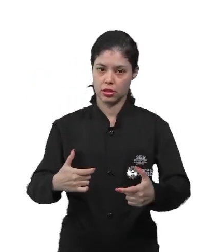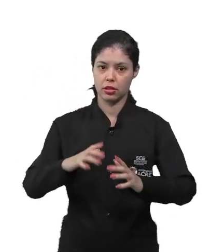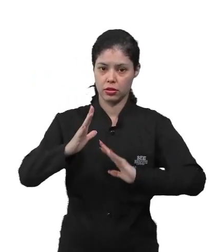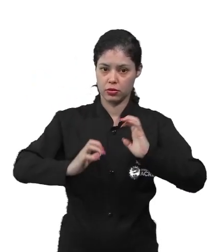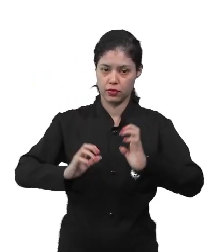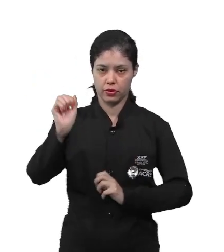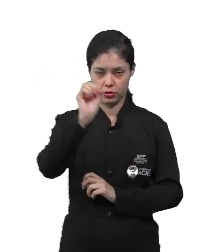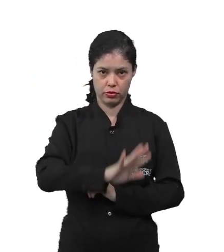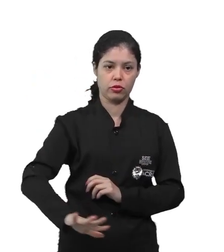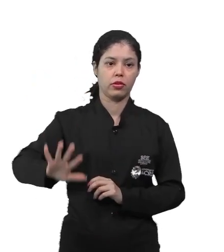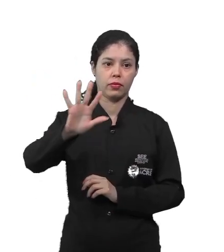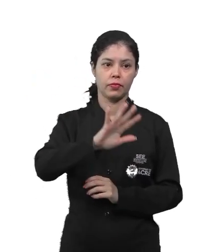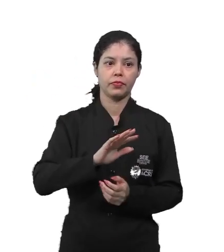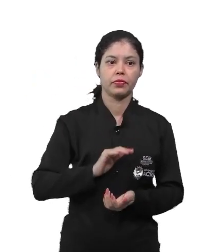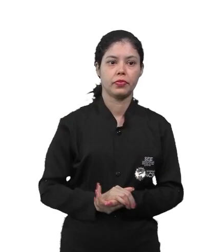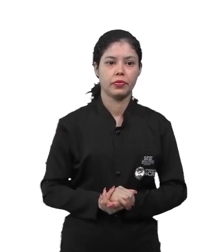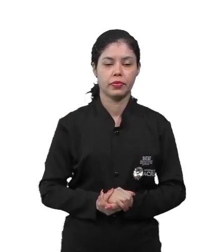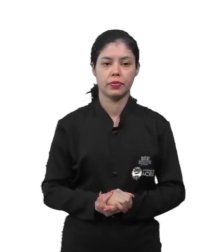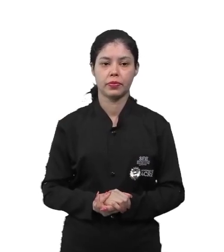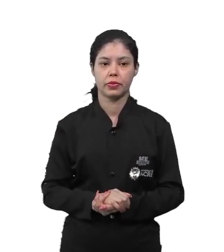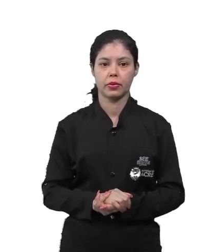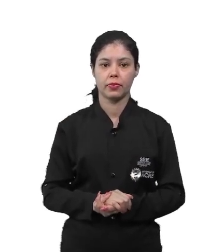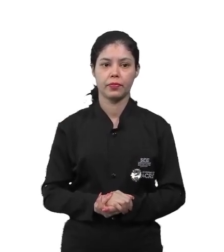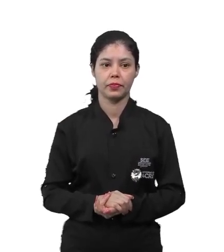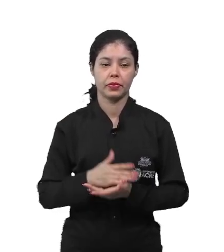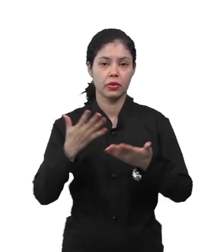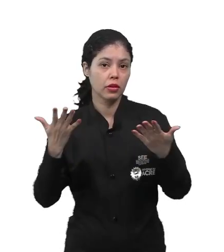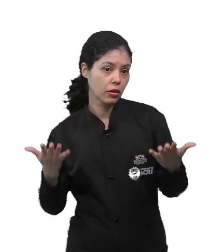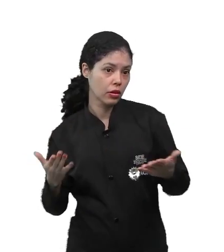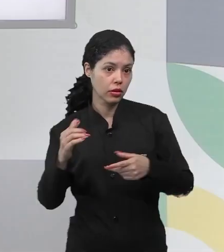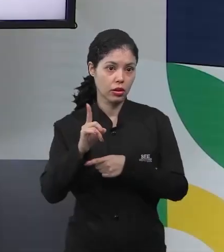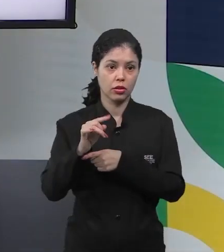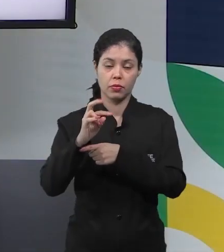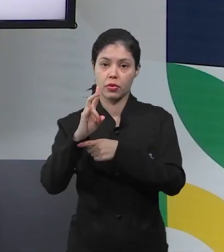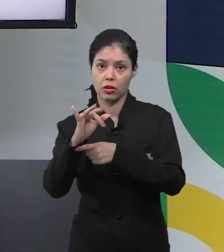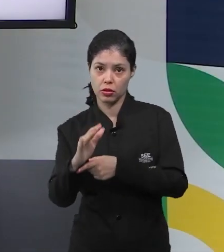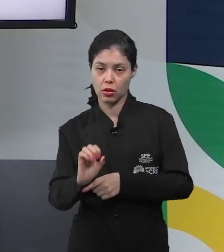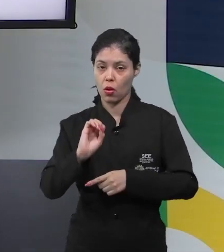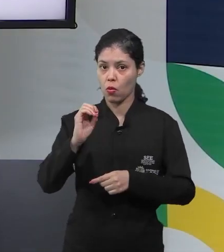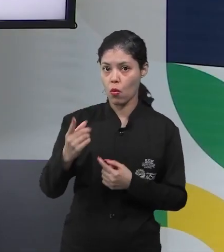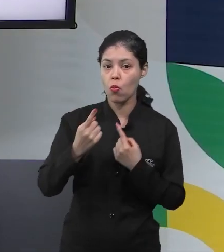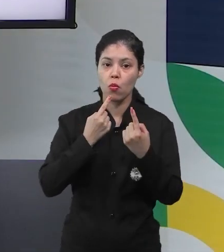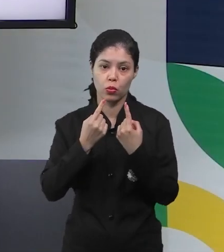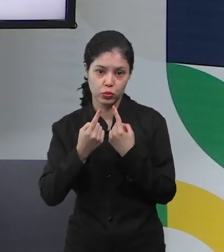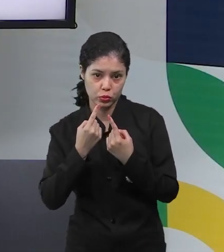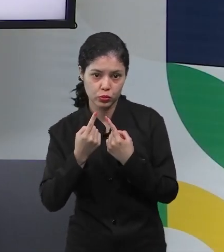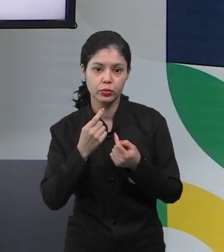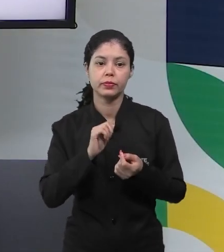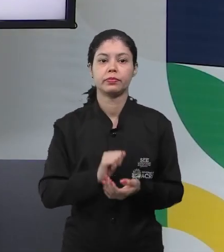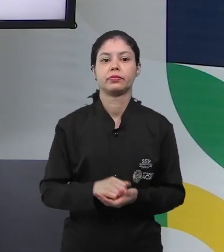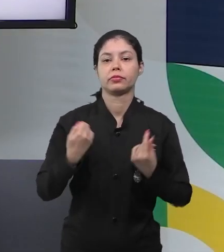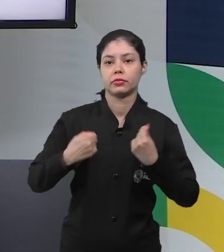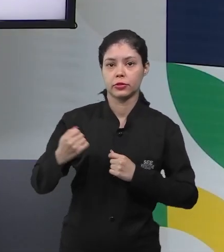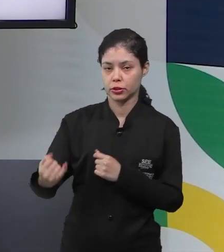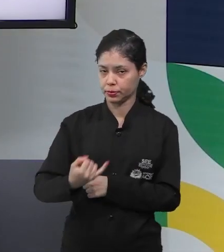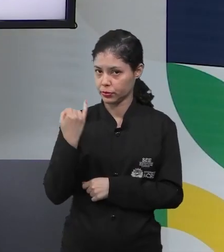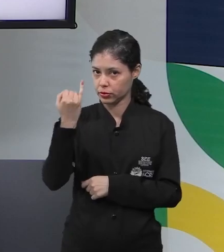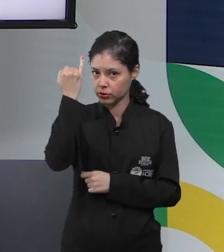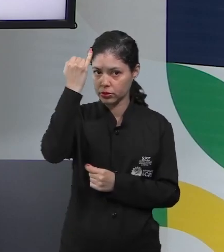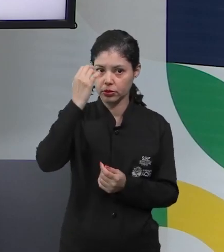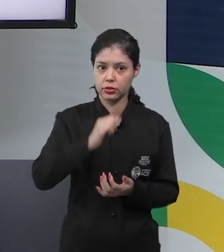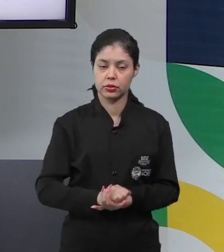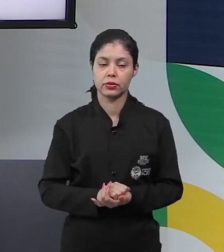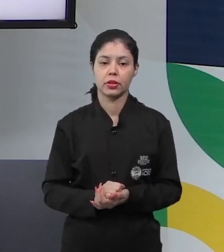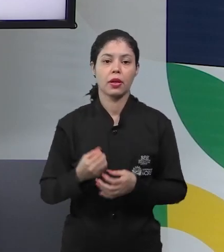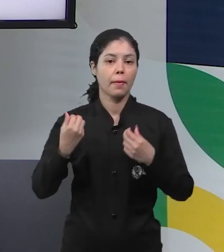em gerais. Então, seja a diplomacia, seja a negociação, são de fundamental